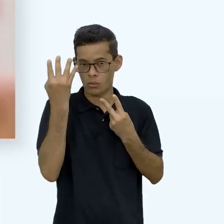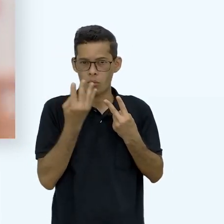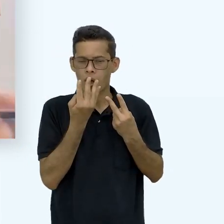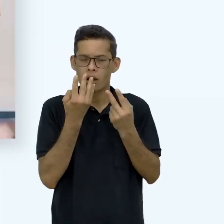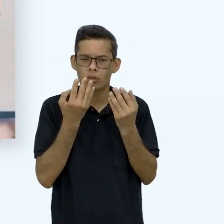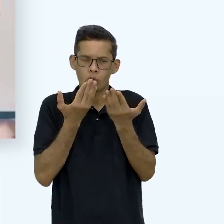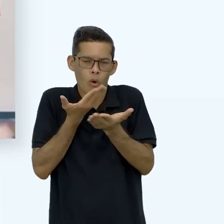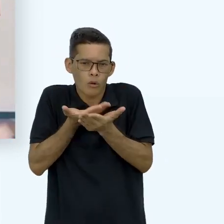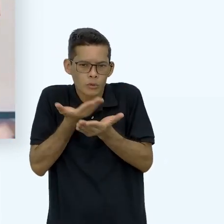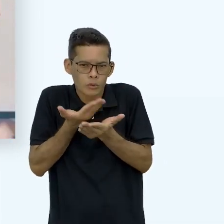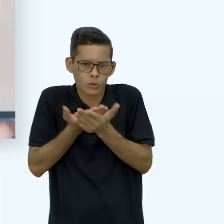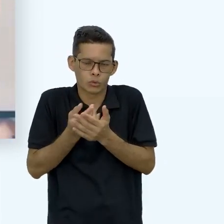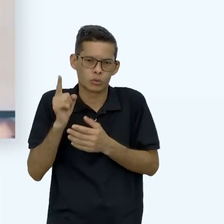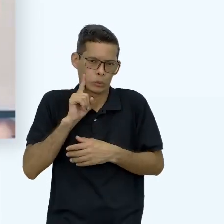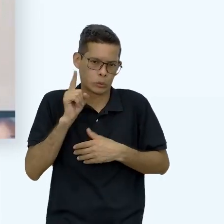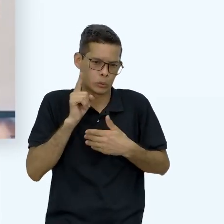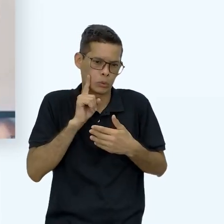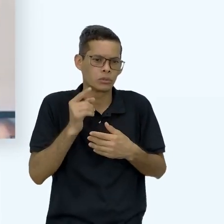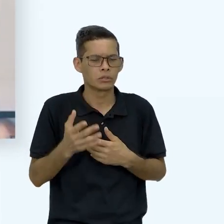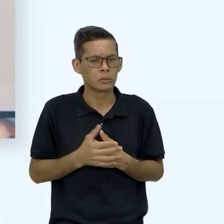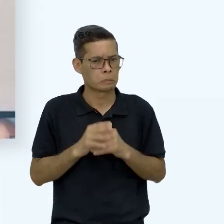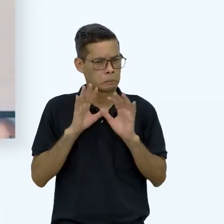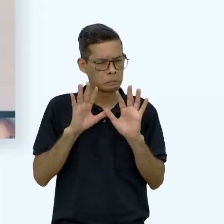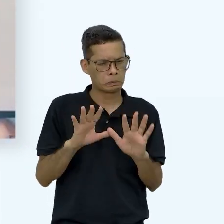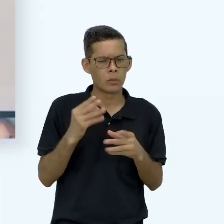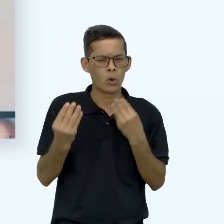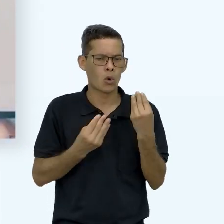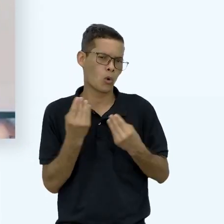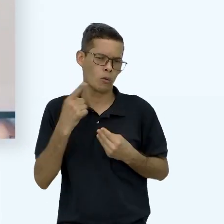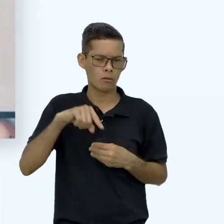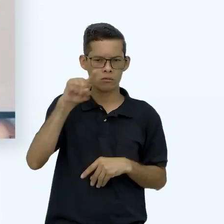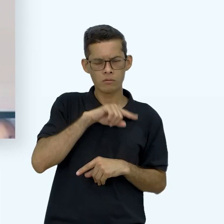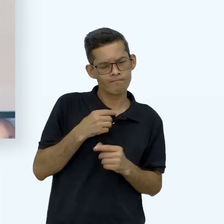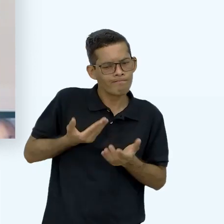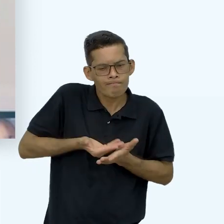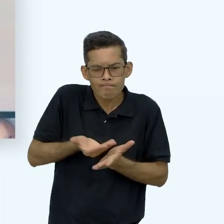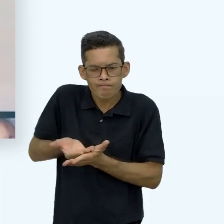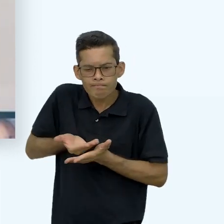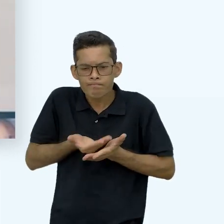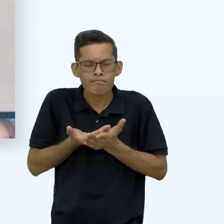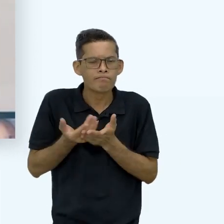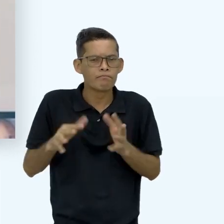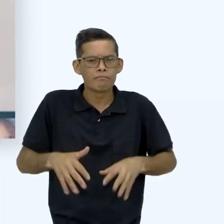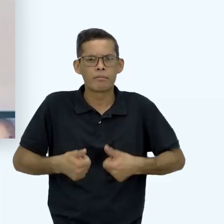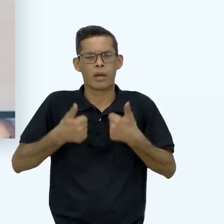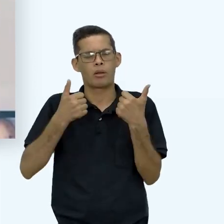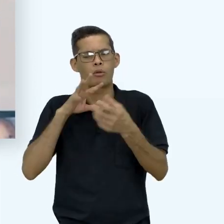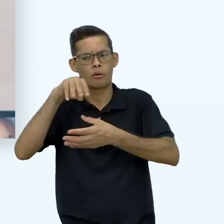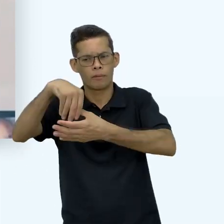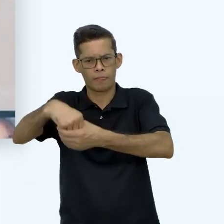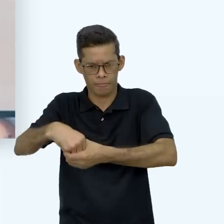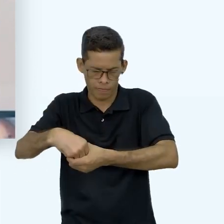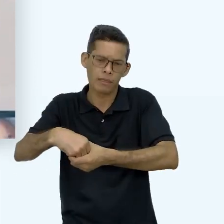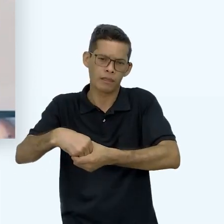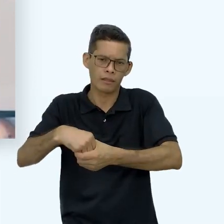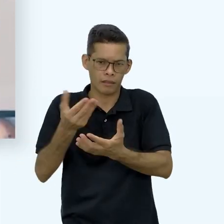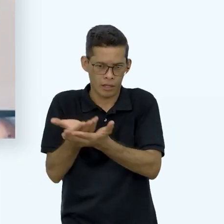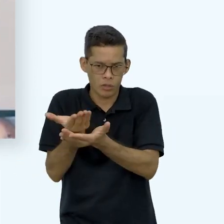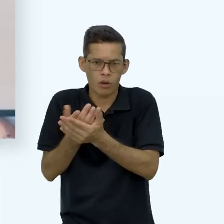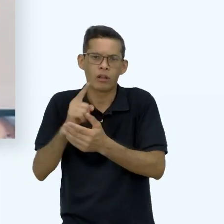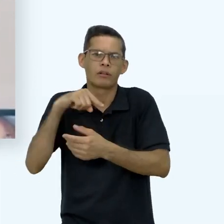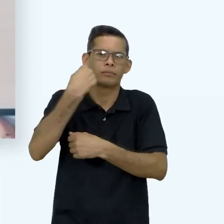só para ficar onde está. Se você quiser melhorar e saber mais do que você sabia quando você saiu da escola, você precisa estudar mais do que